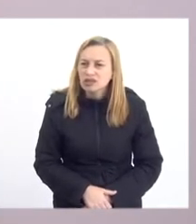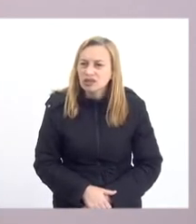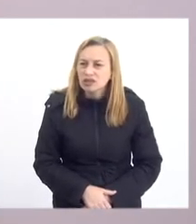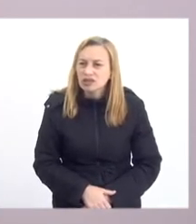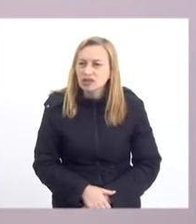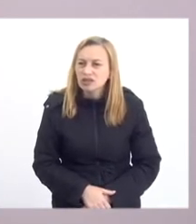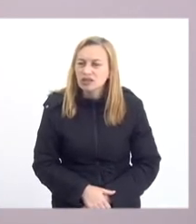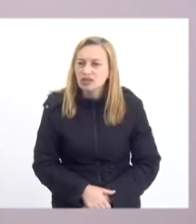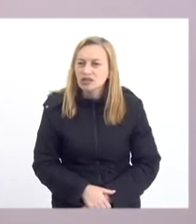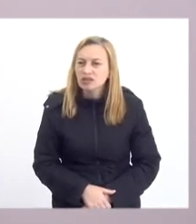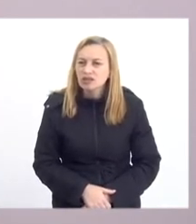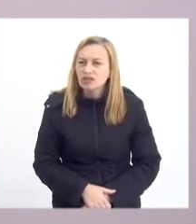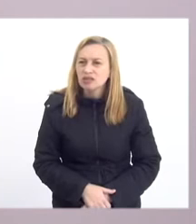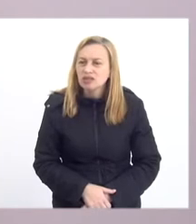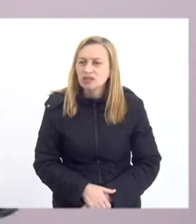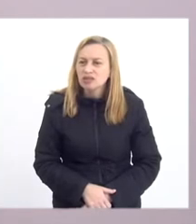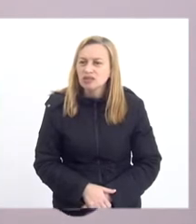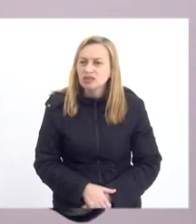É hoje.